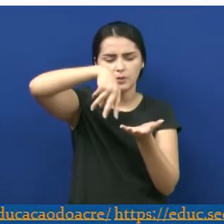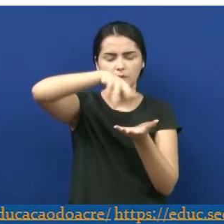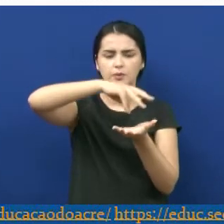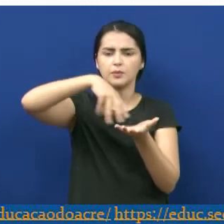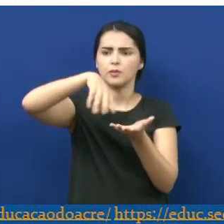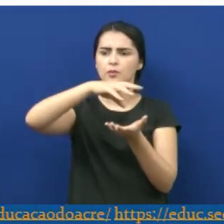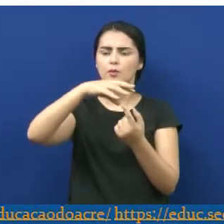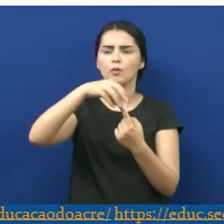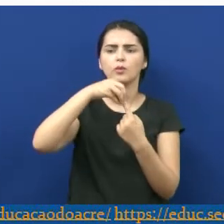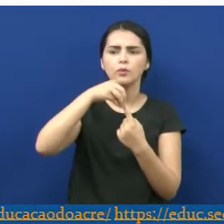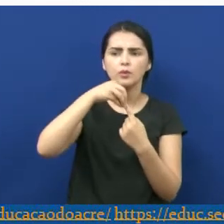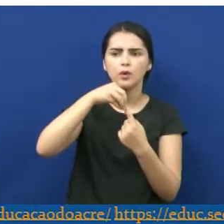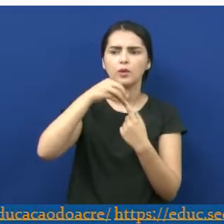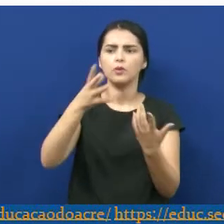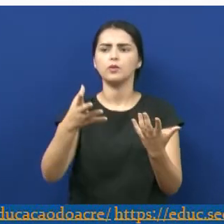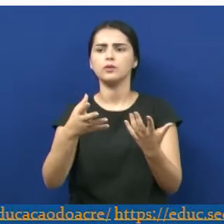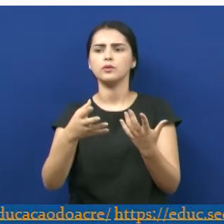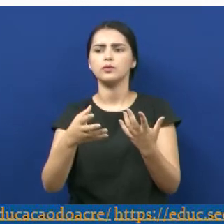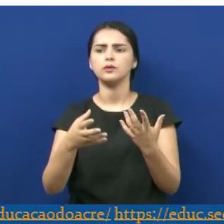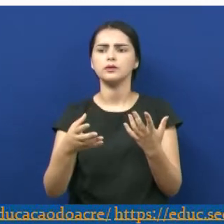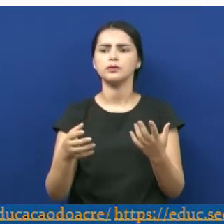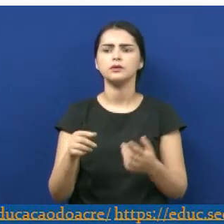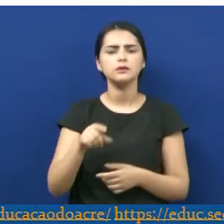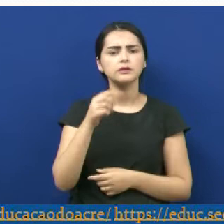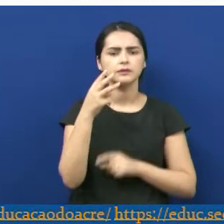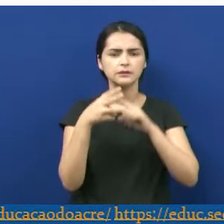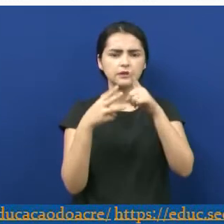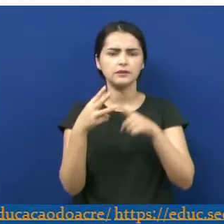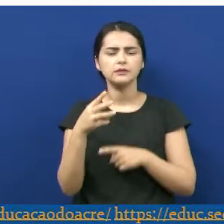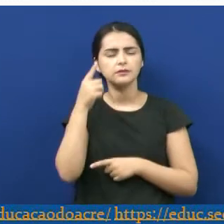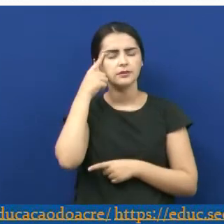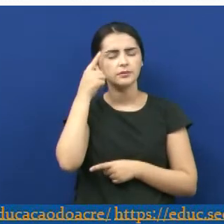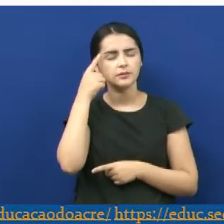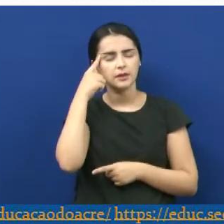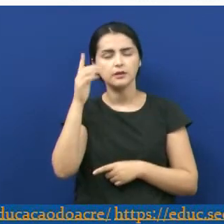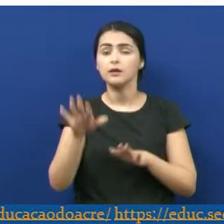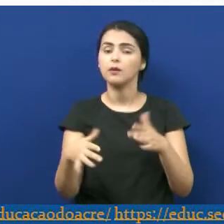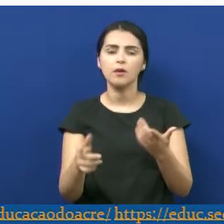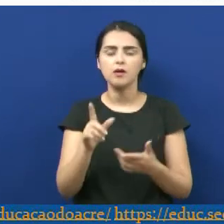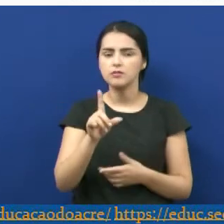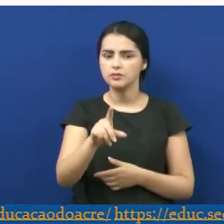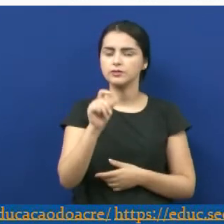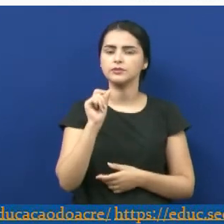aí 3 segundinhos para você pensar qual seria a alternativa correta aí.